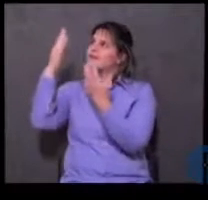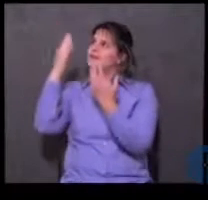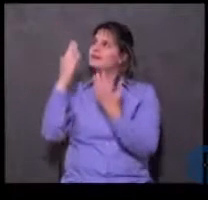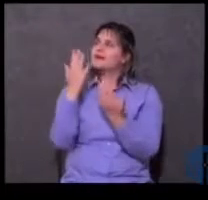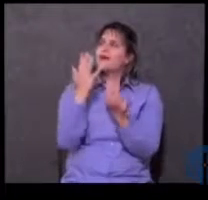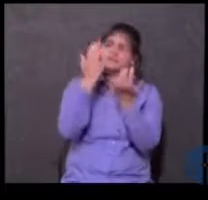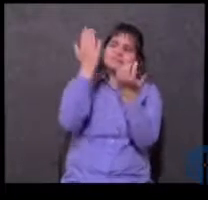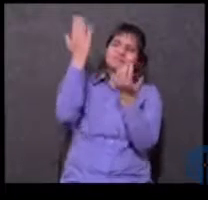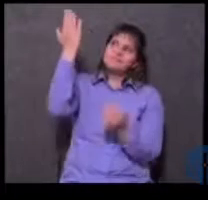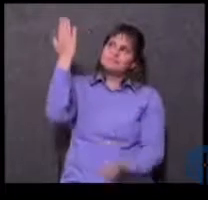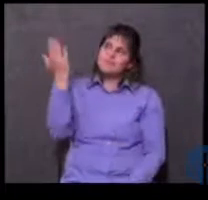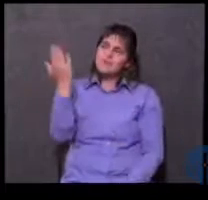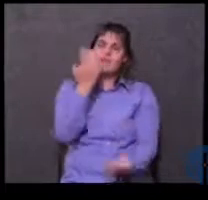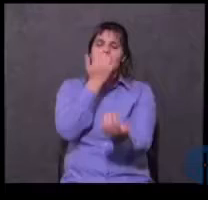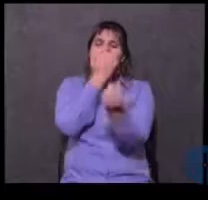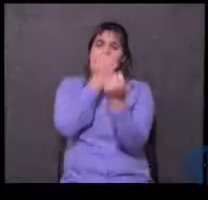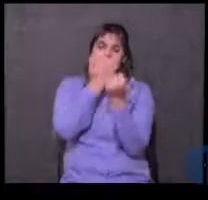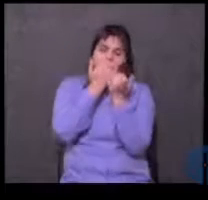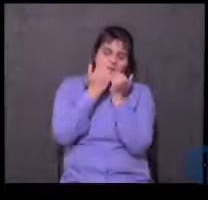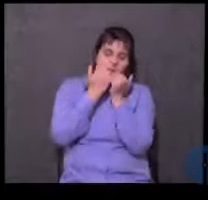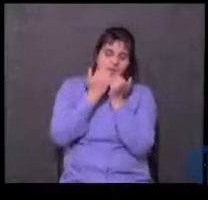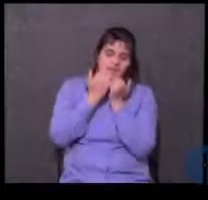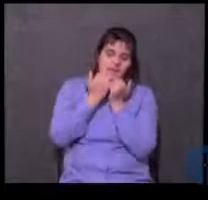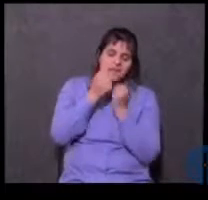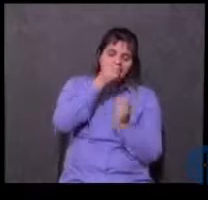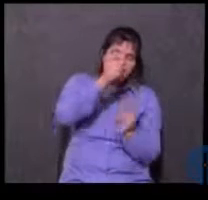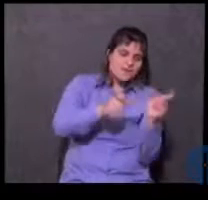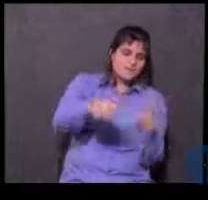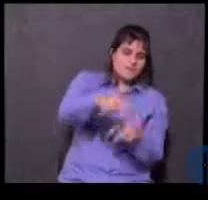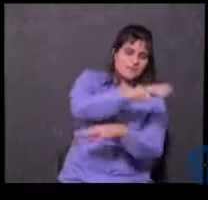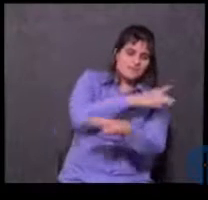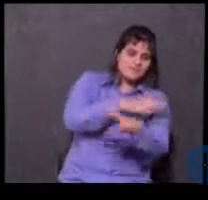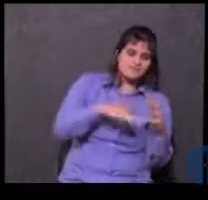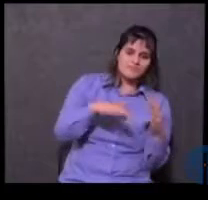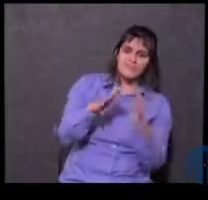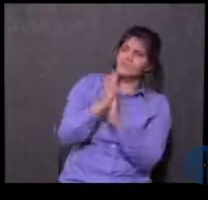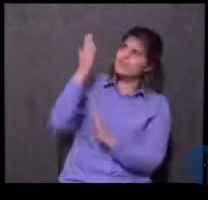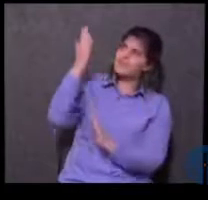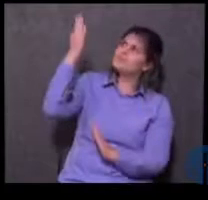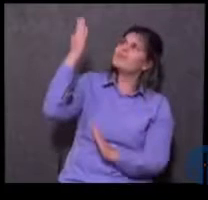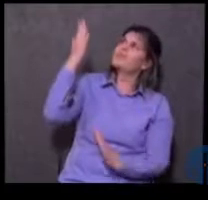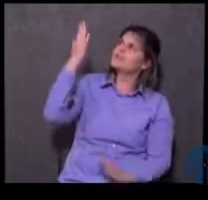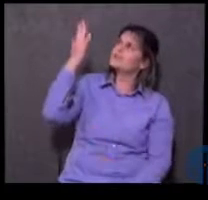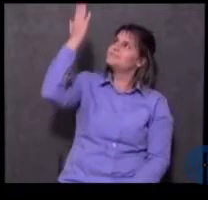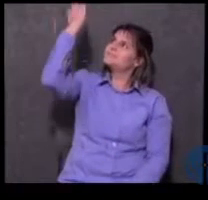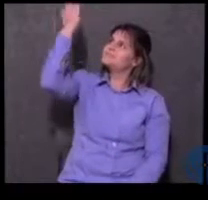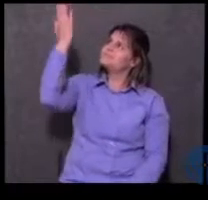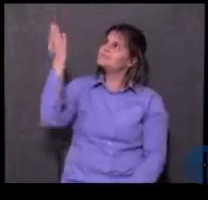Thank you.